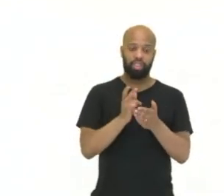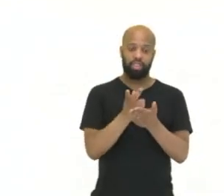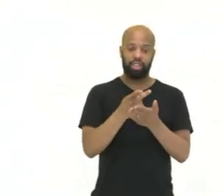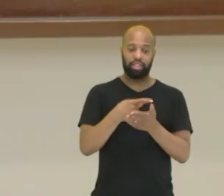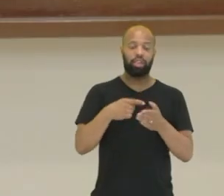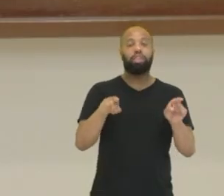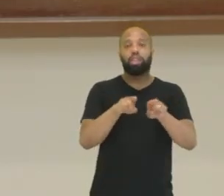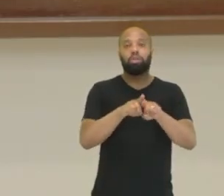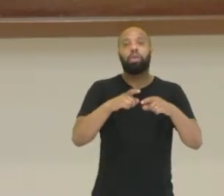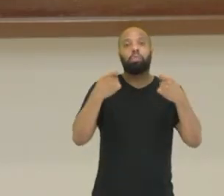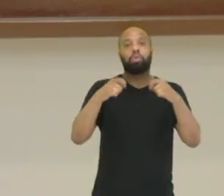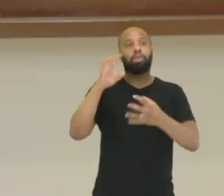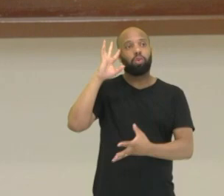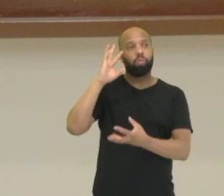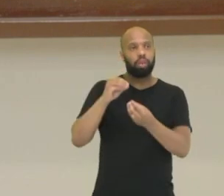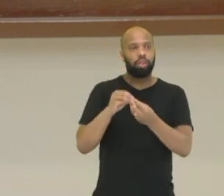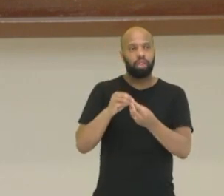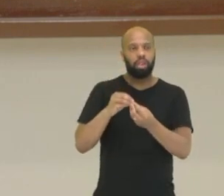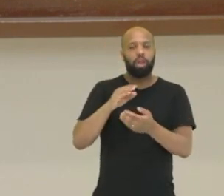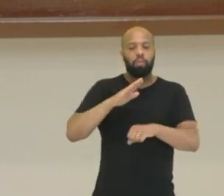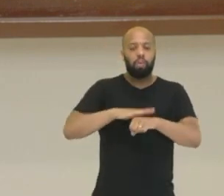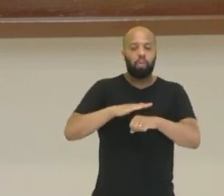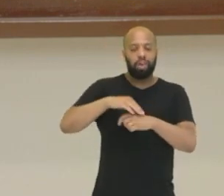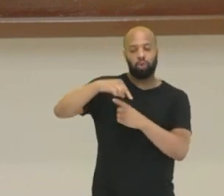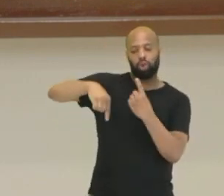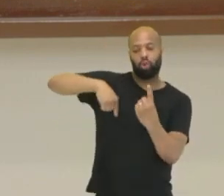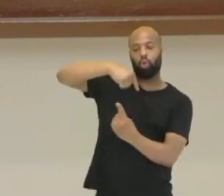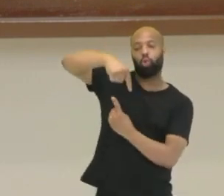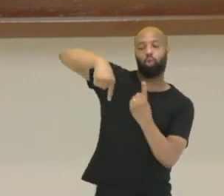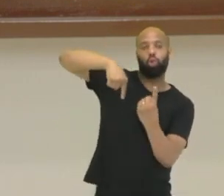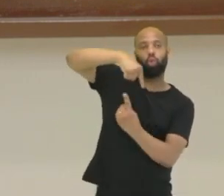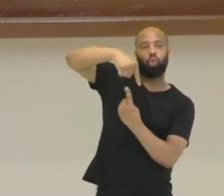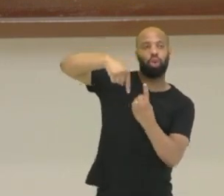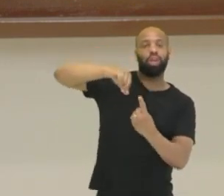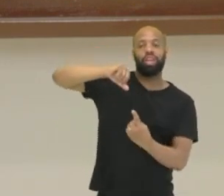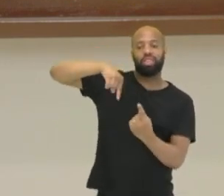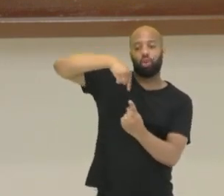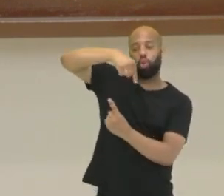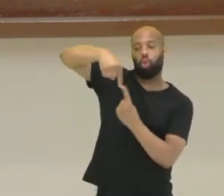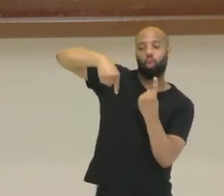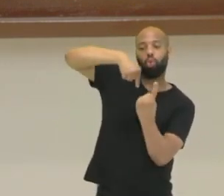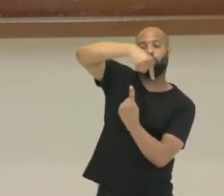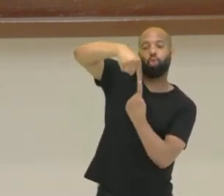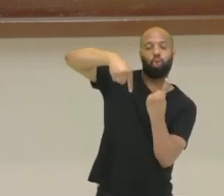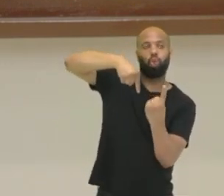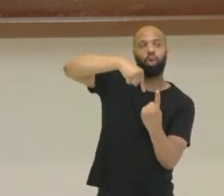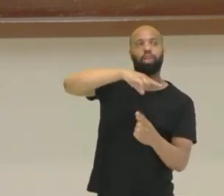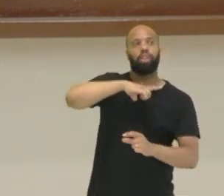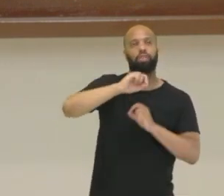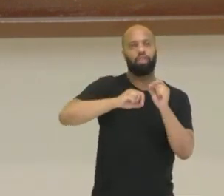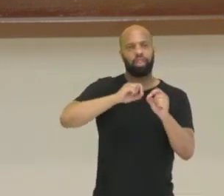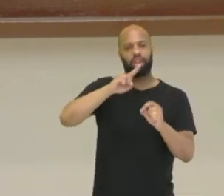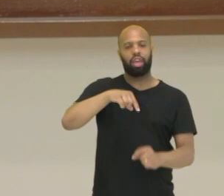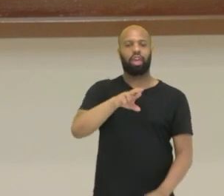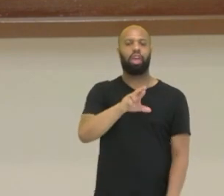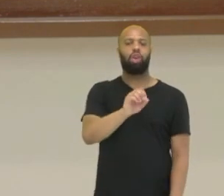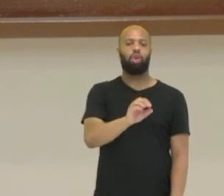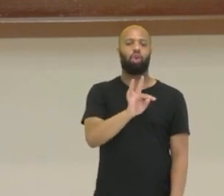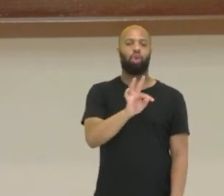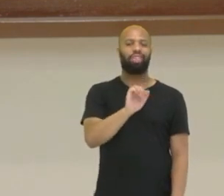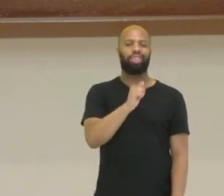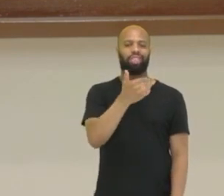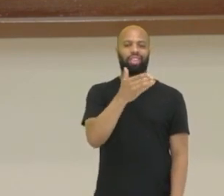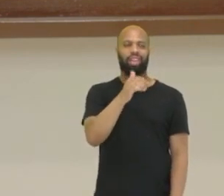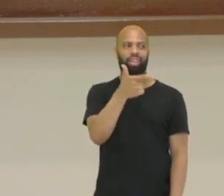precisa entender quando que a minha figura está rotacionada. Então, se a minha figura foi rodada na posição, eu tive uma rotação. Nem